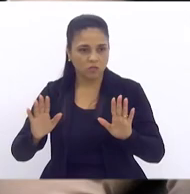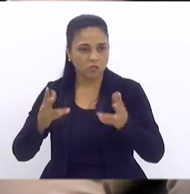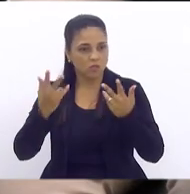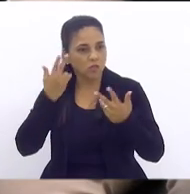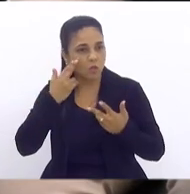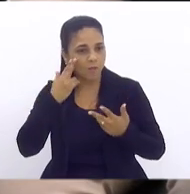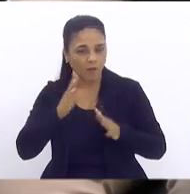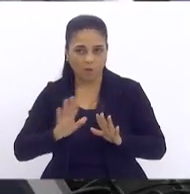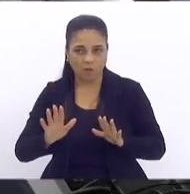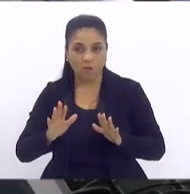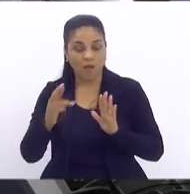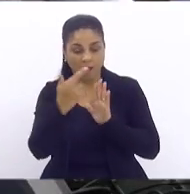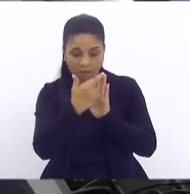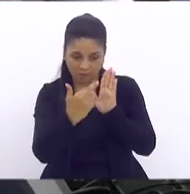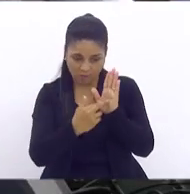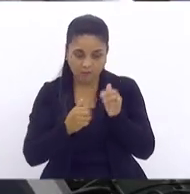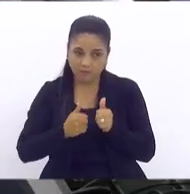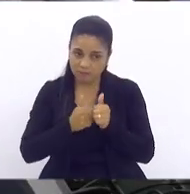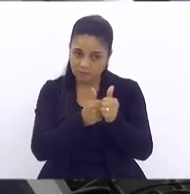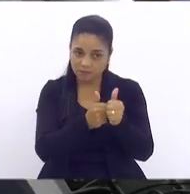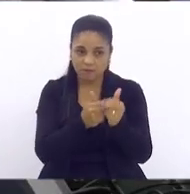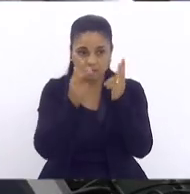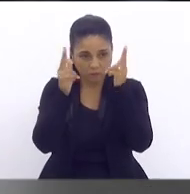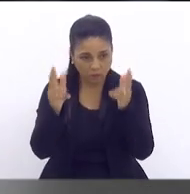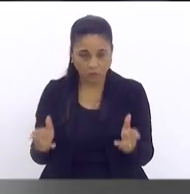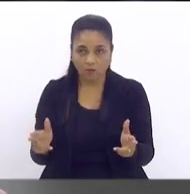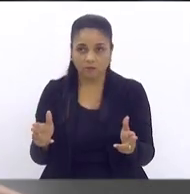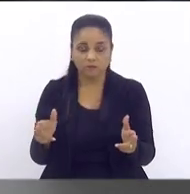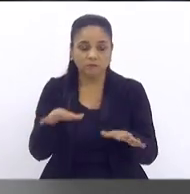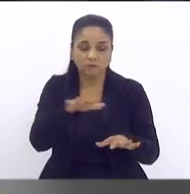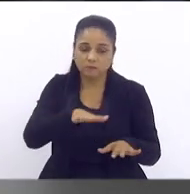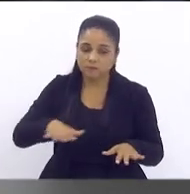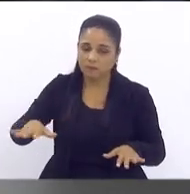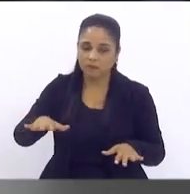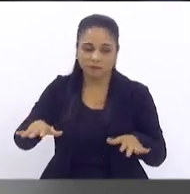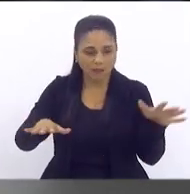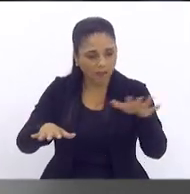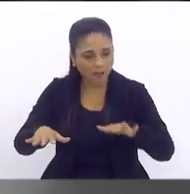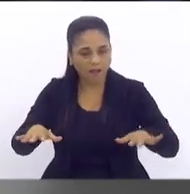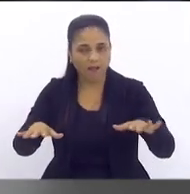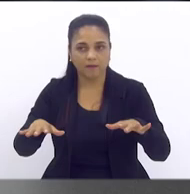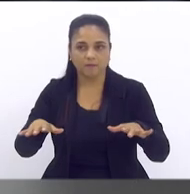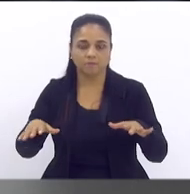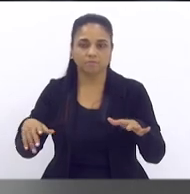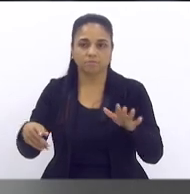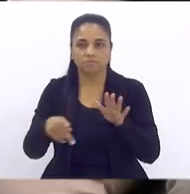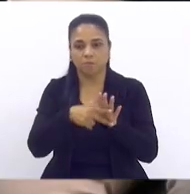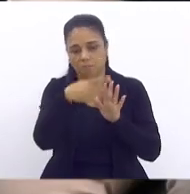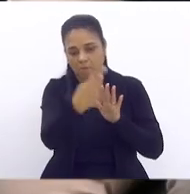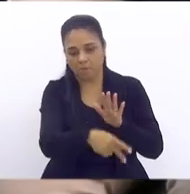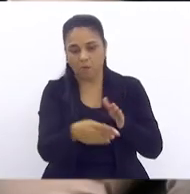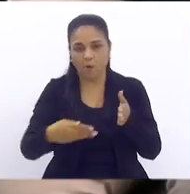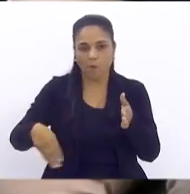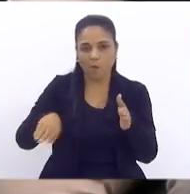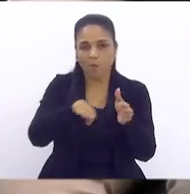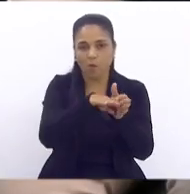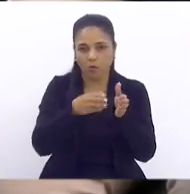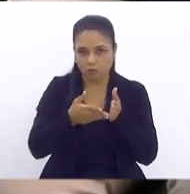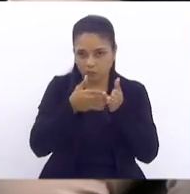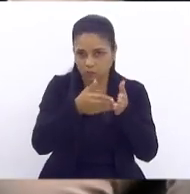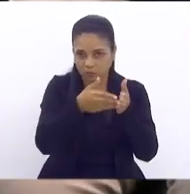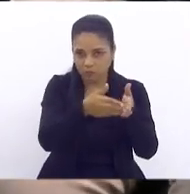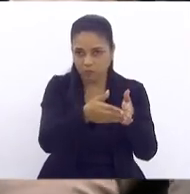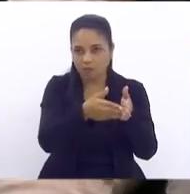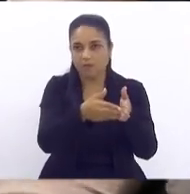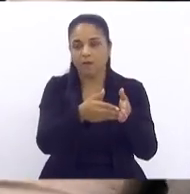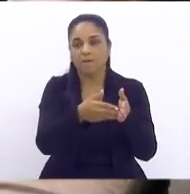marítima. Mas as regras a serem seguidas são cada da Marinha. Área, em cada é área de competência. Todas as autoridades elas